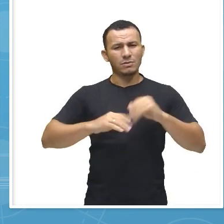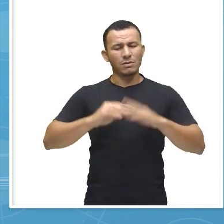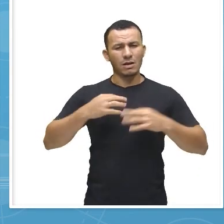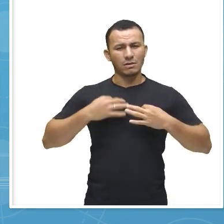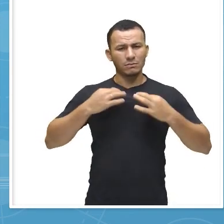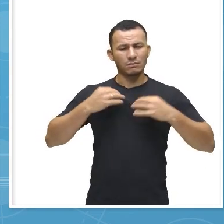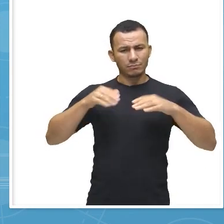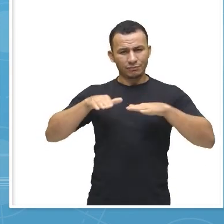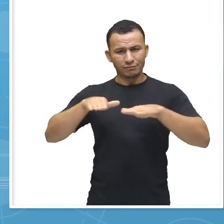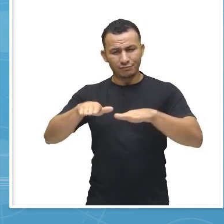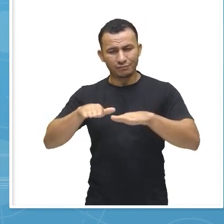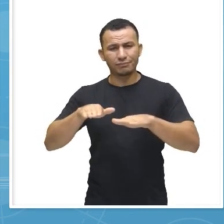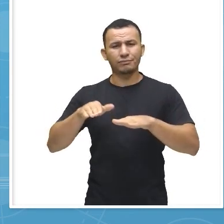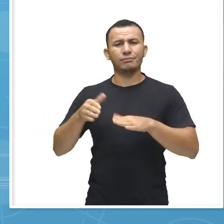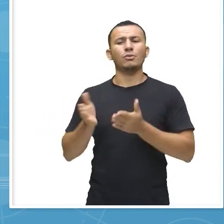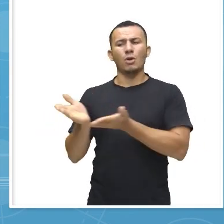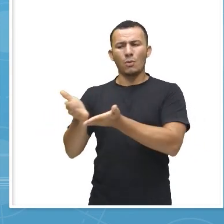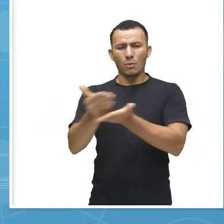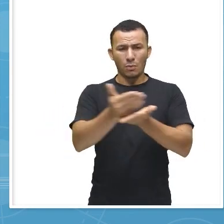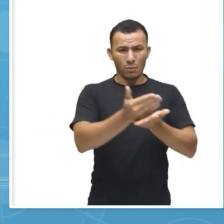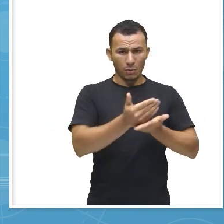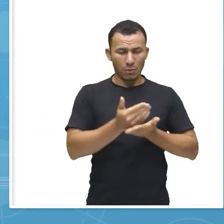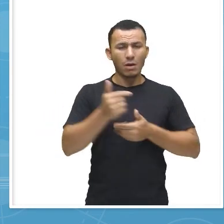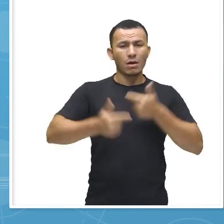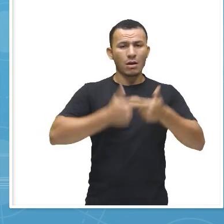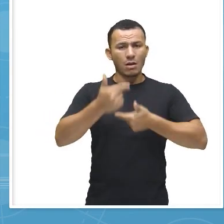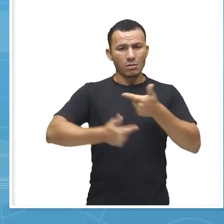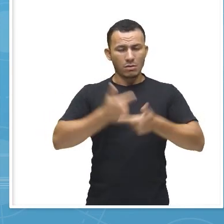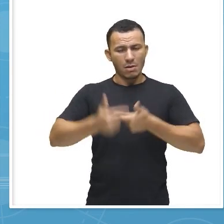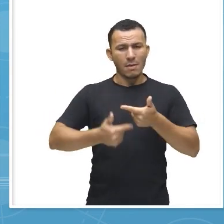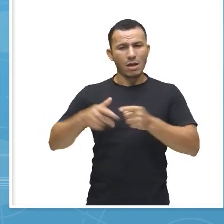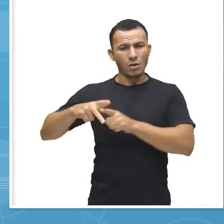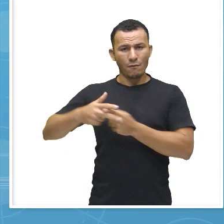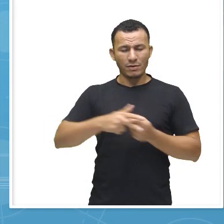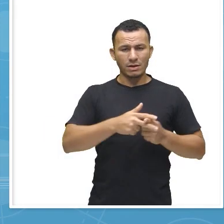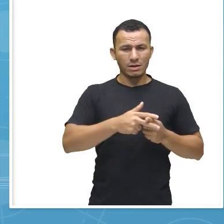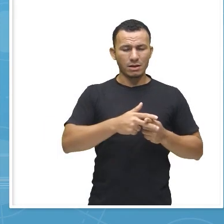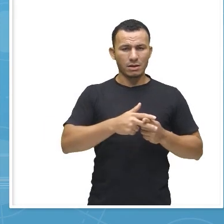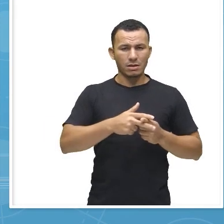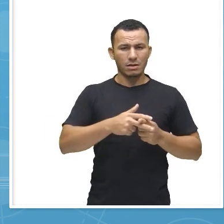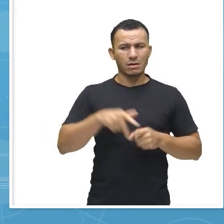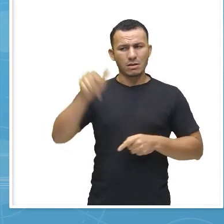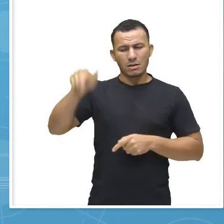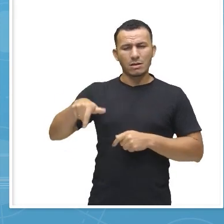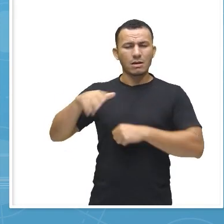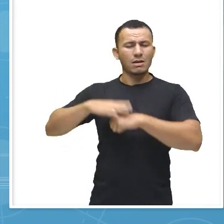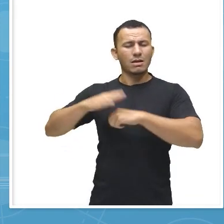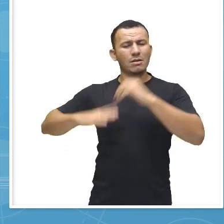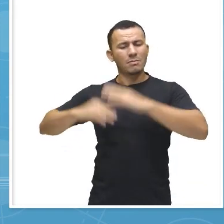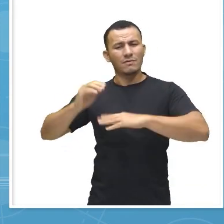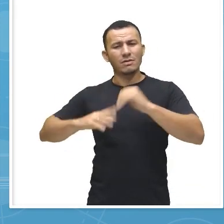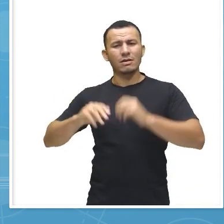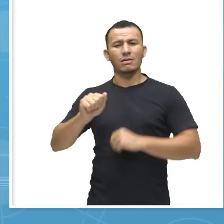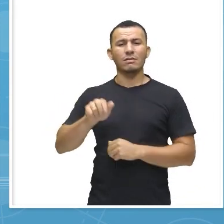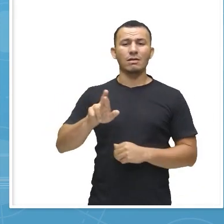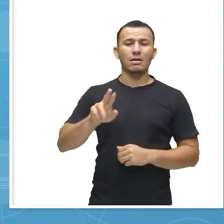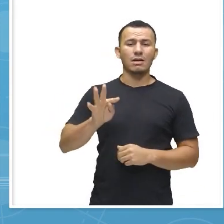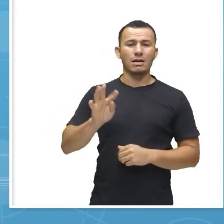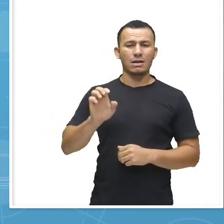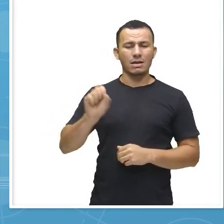seus capitais e suas ferramentas e oficinas. Só aí já considera errada pela ascensão dos artesãos, porque o surgimento da fábrica